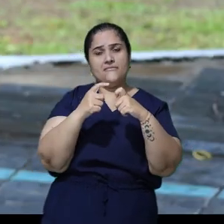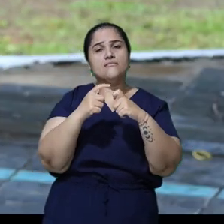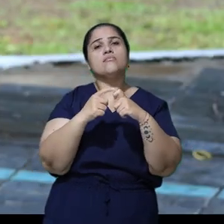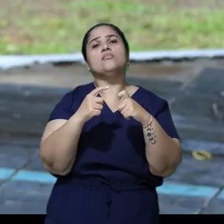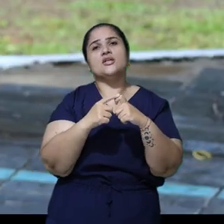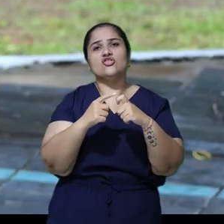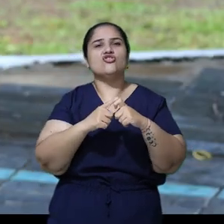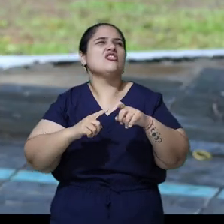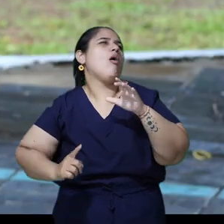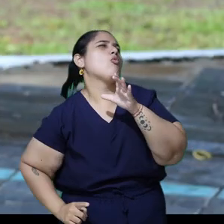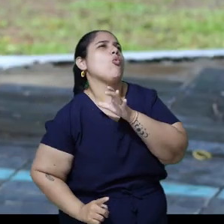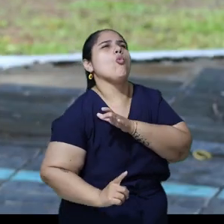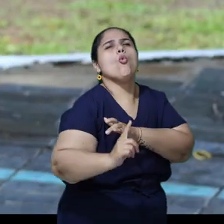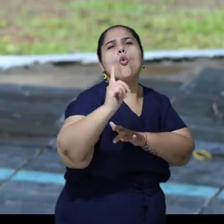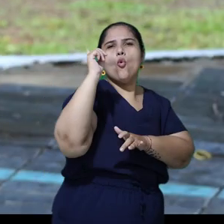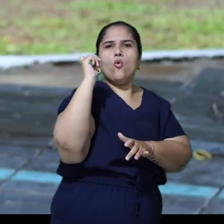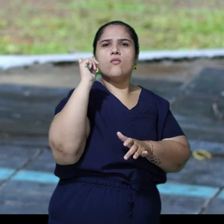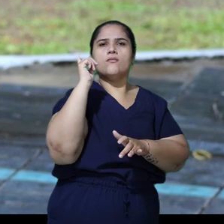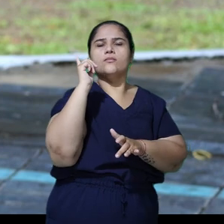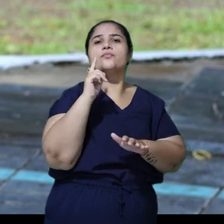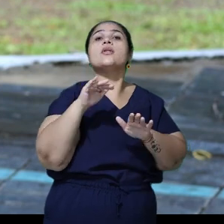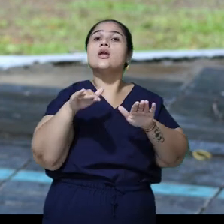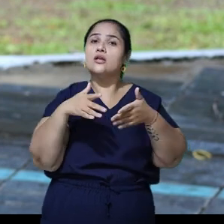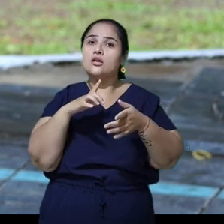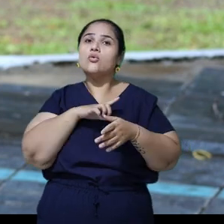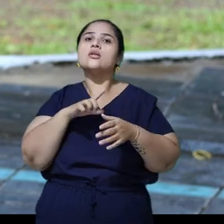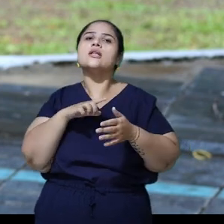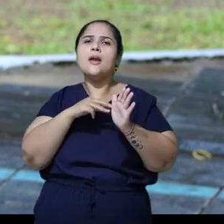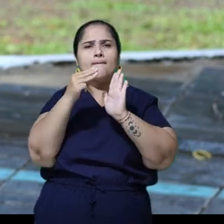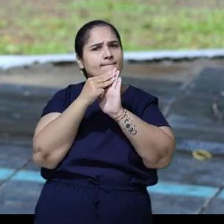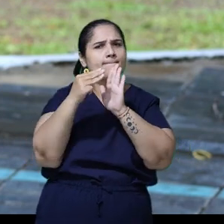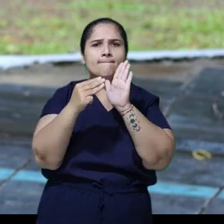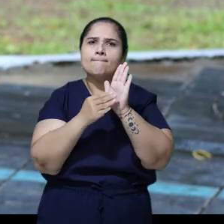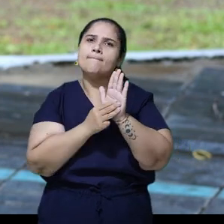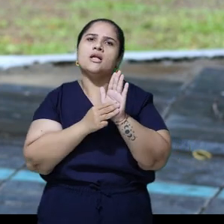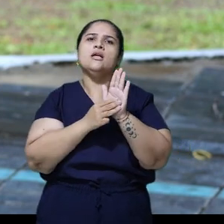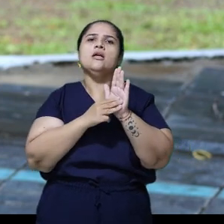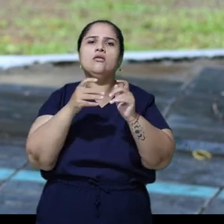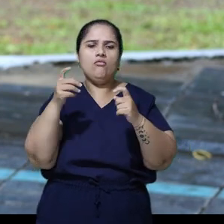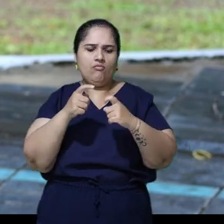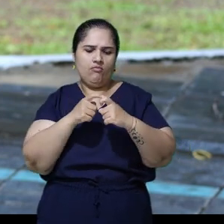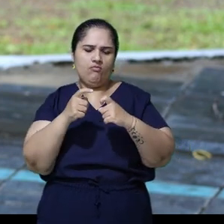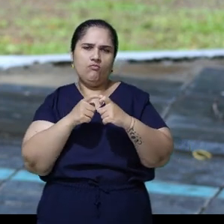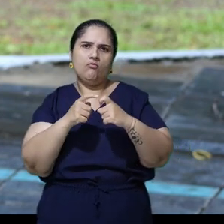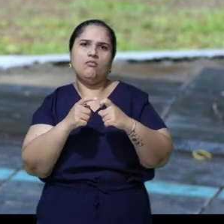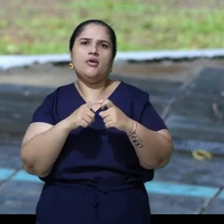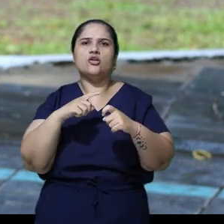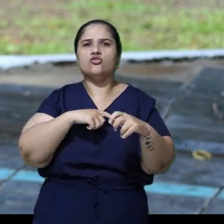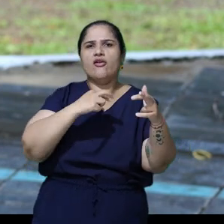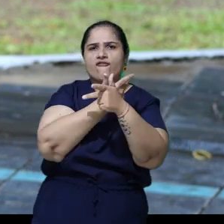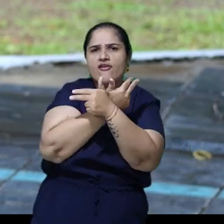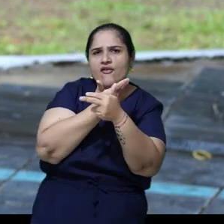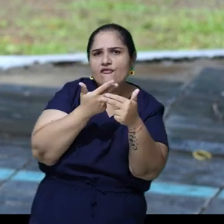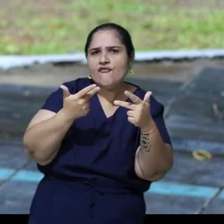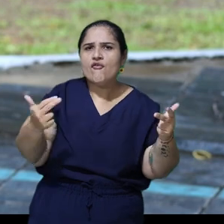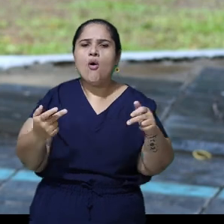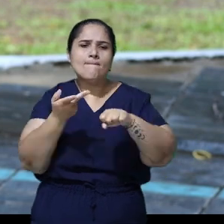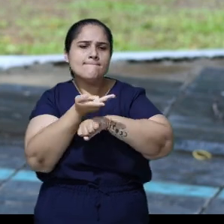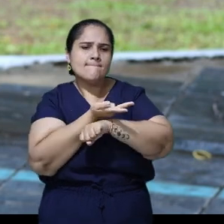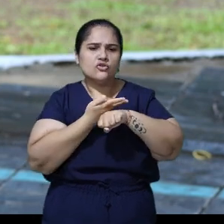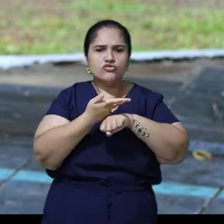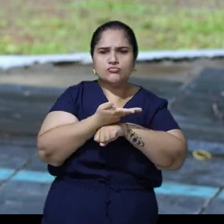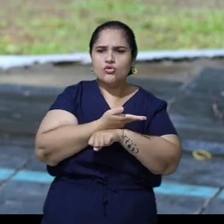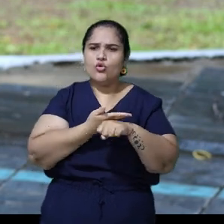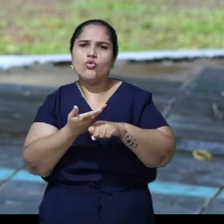ela disparou. Então temos muitos métodos, né? Os médicos têm muitas formas de procurar diminuir a